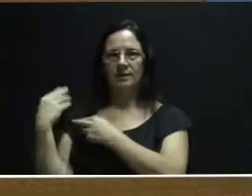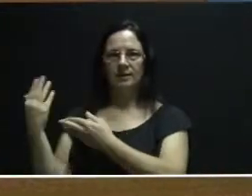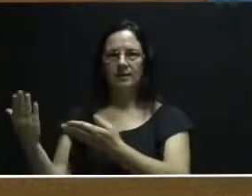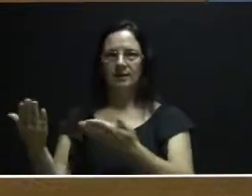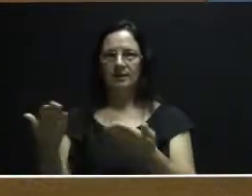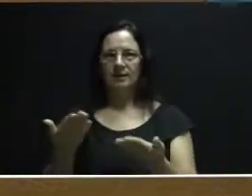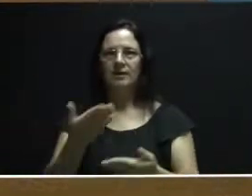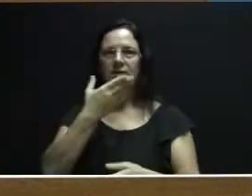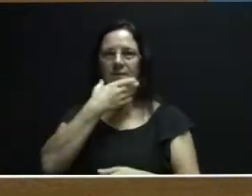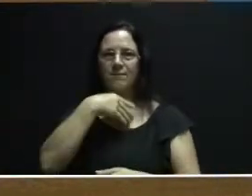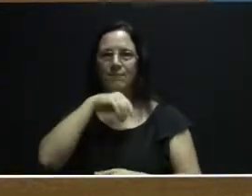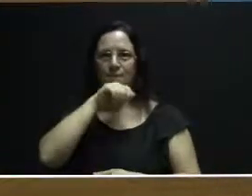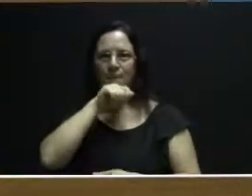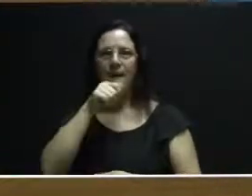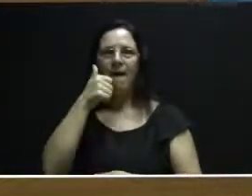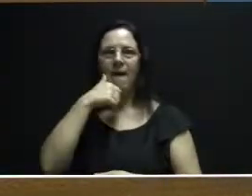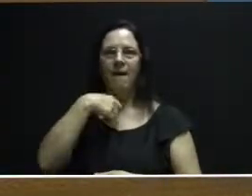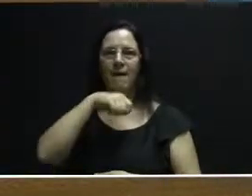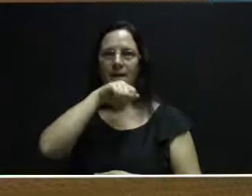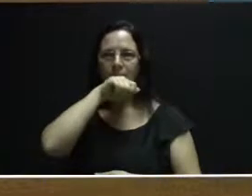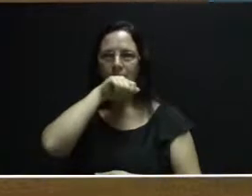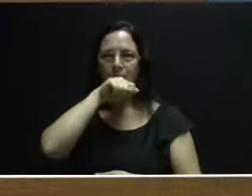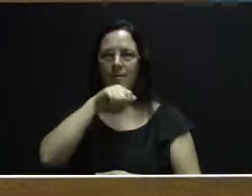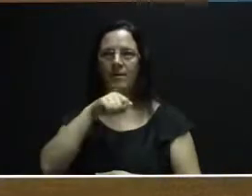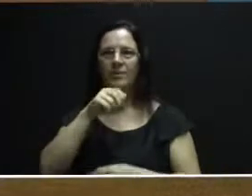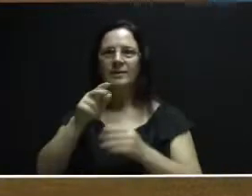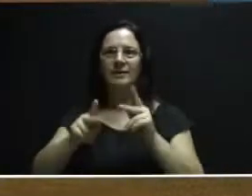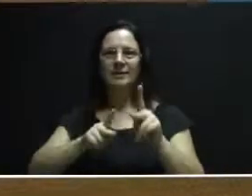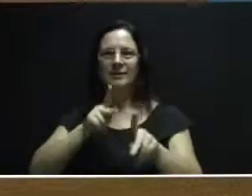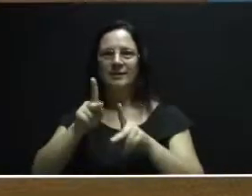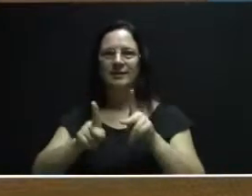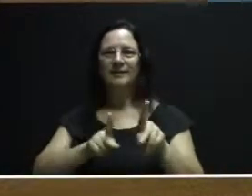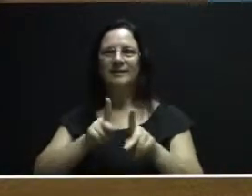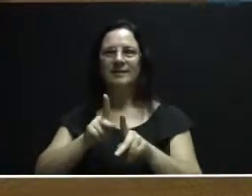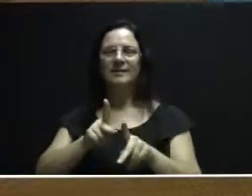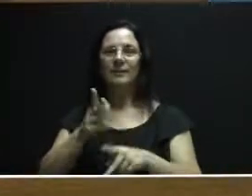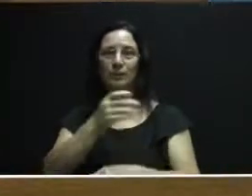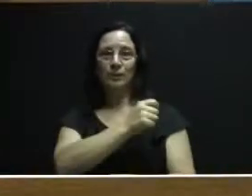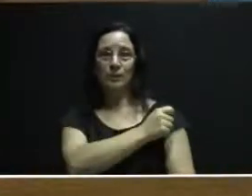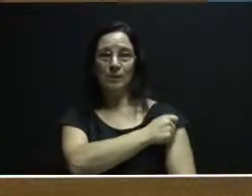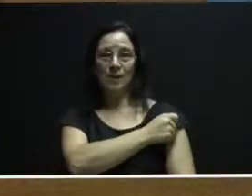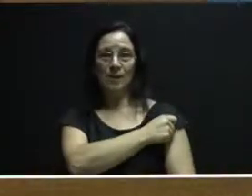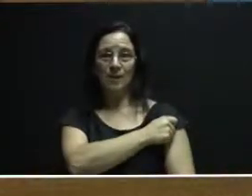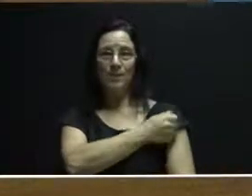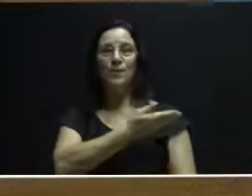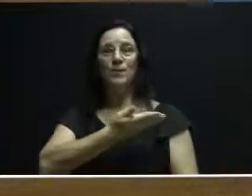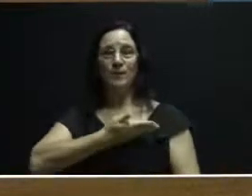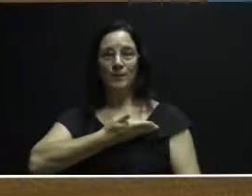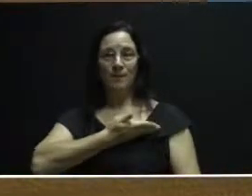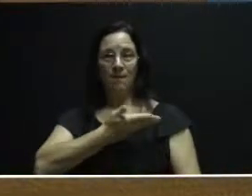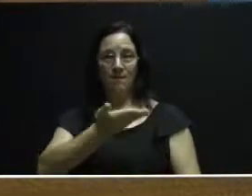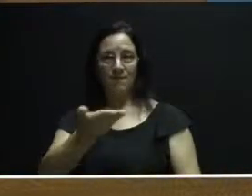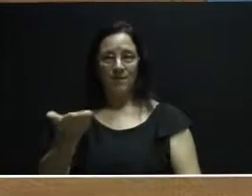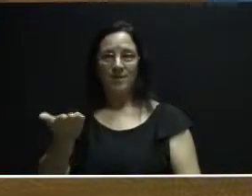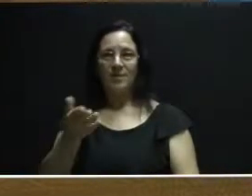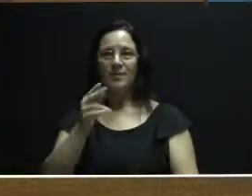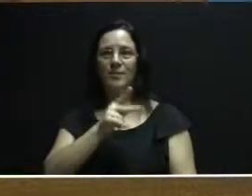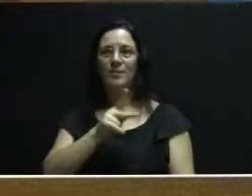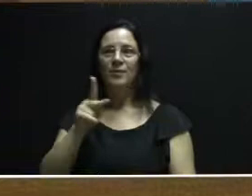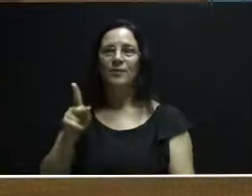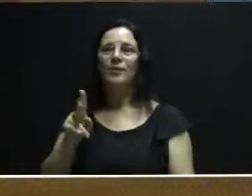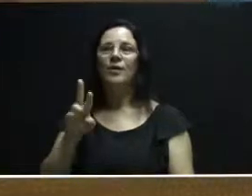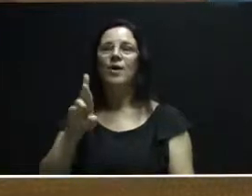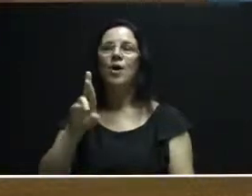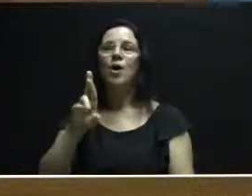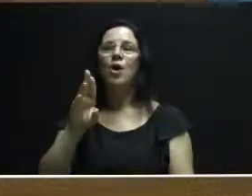agradecer aos pais, ao público que está aqui, aos ex-alunos, aos meus amigos, ao professor Roberto